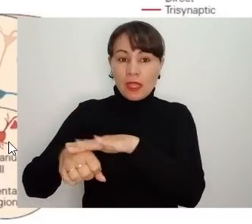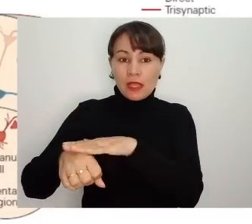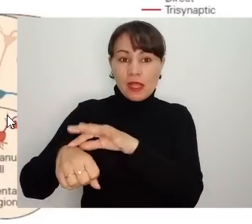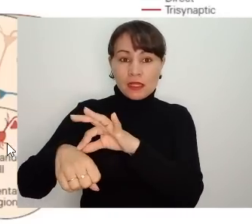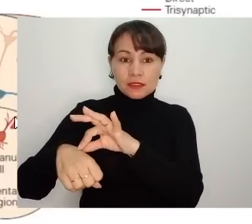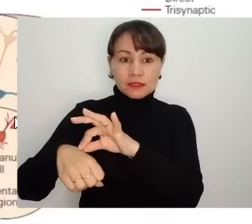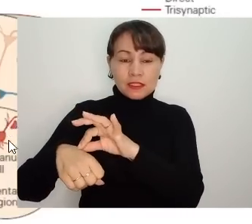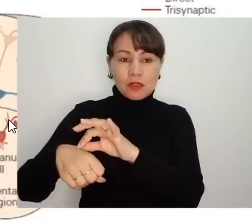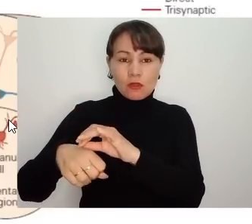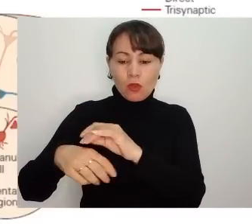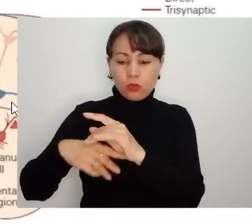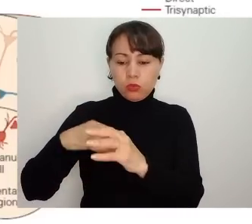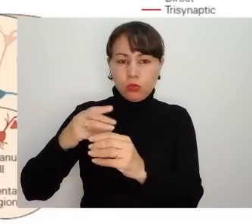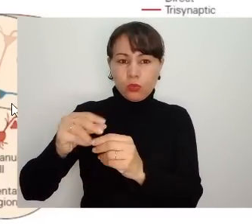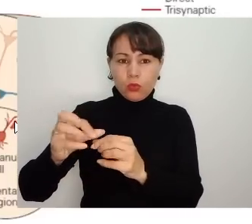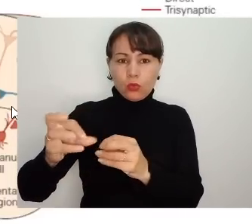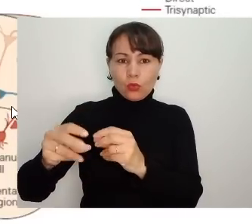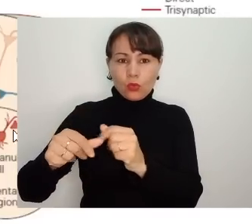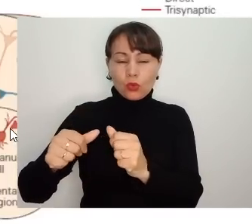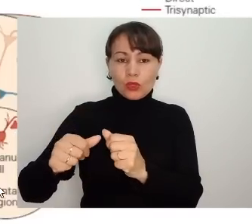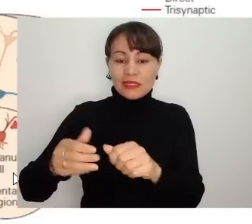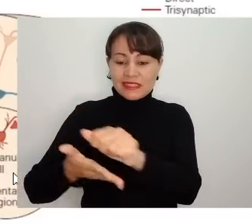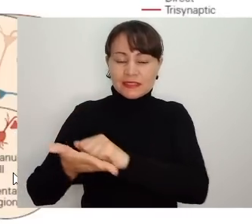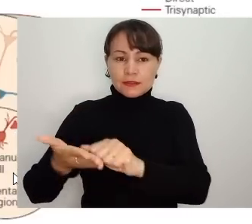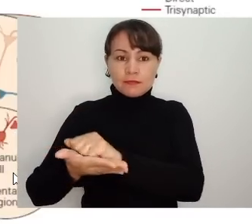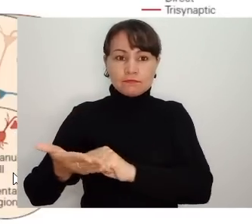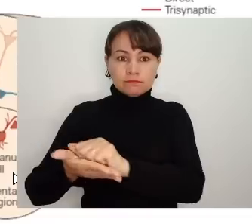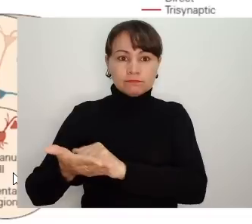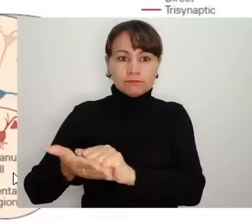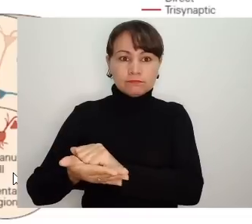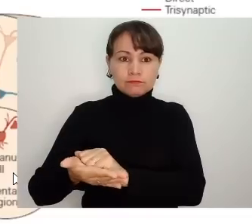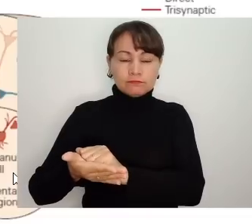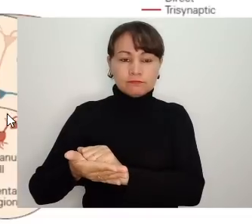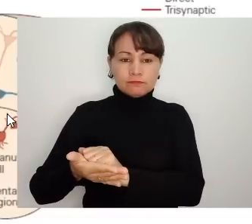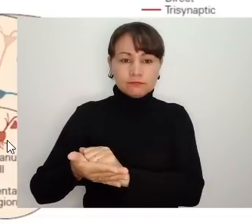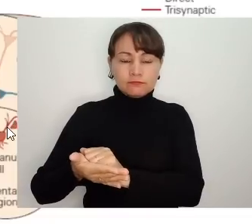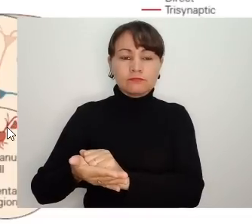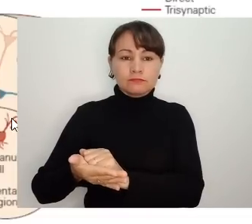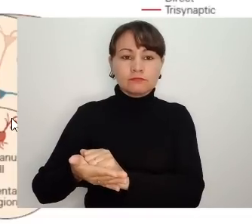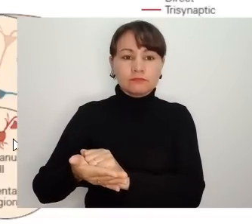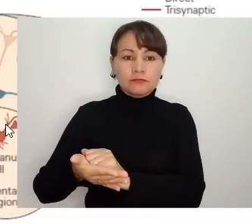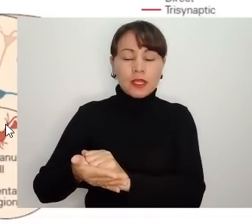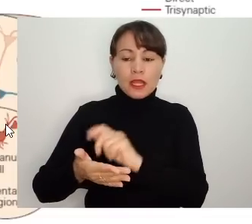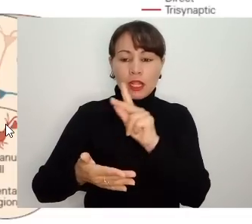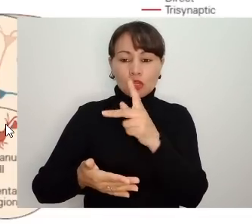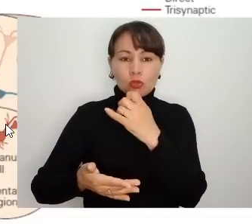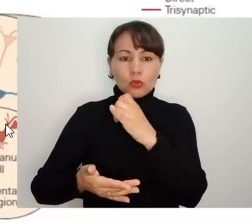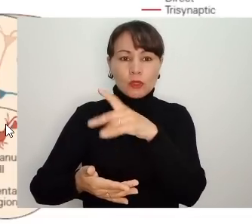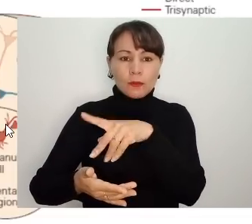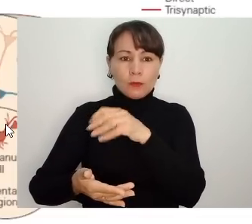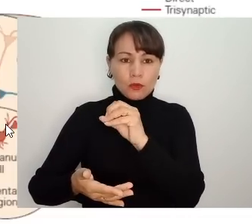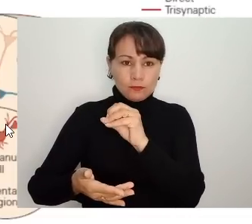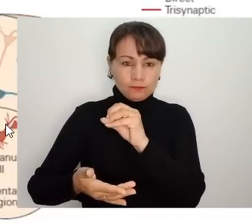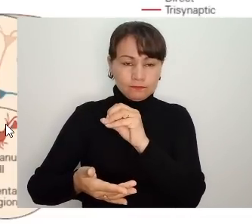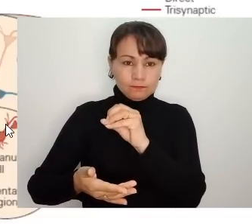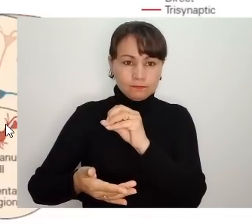as células granulares dessa região do giro denteado do